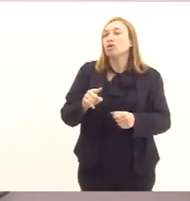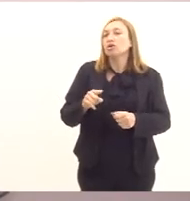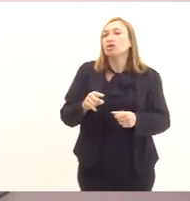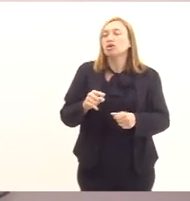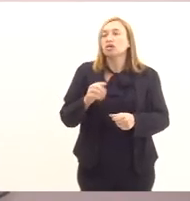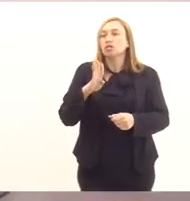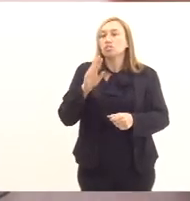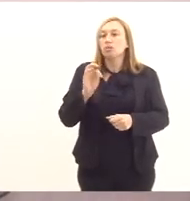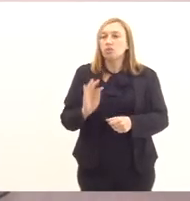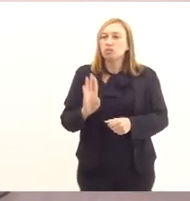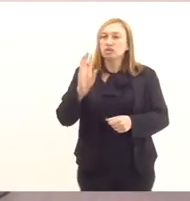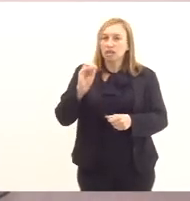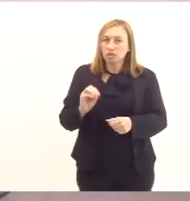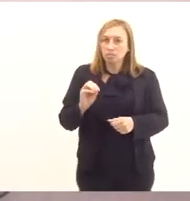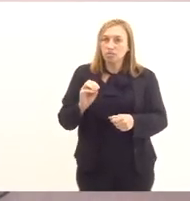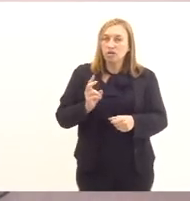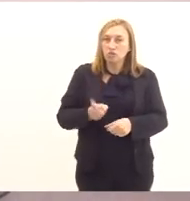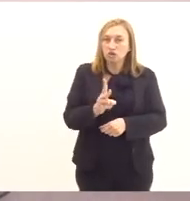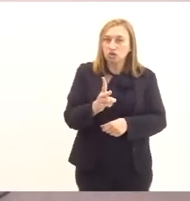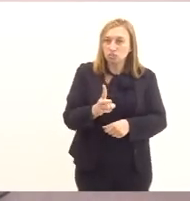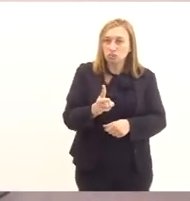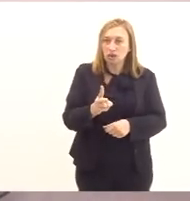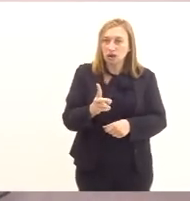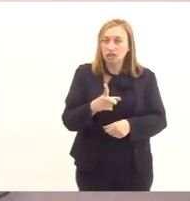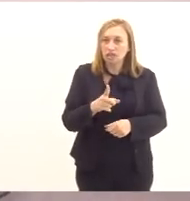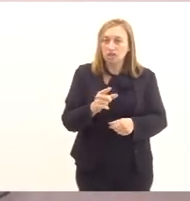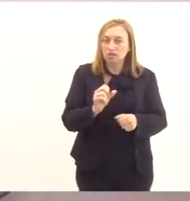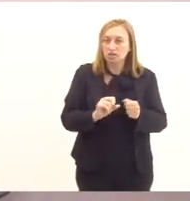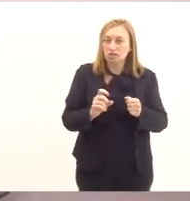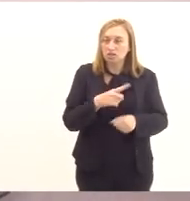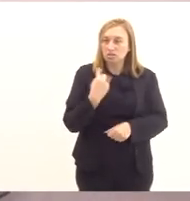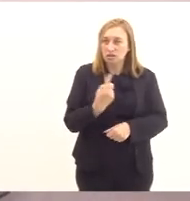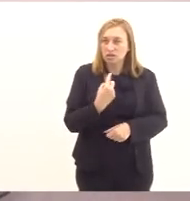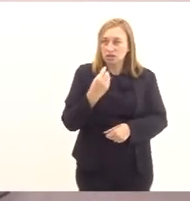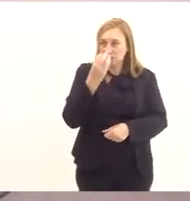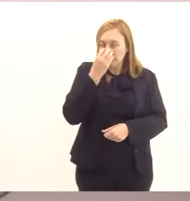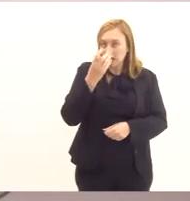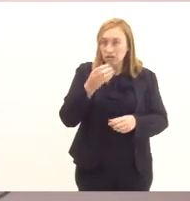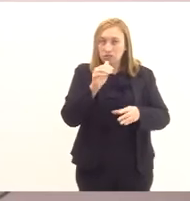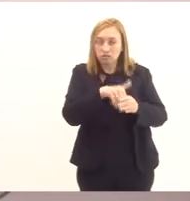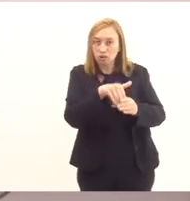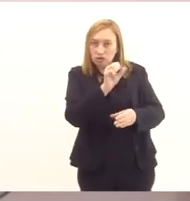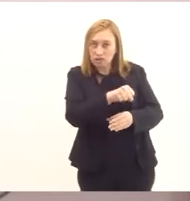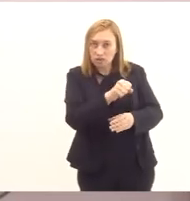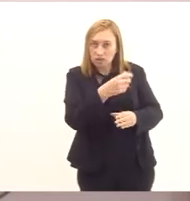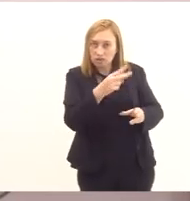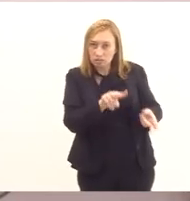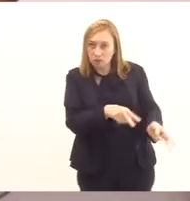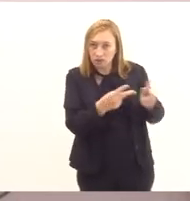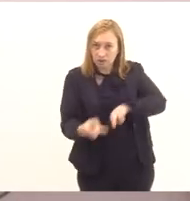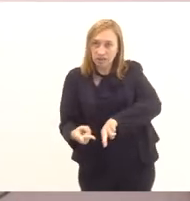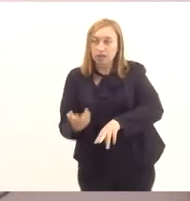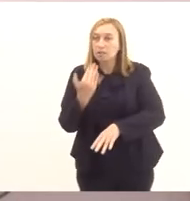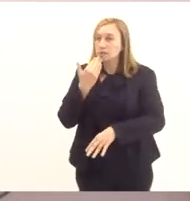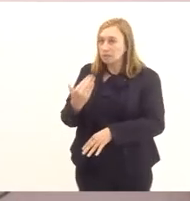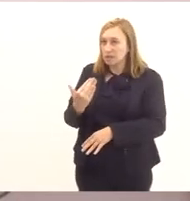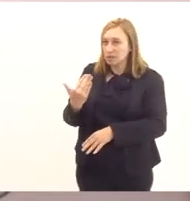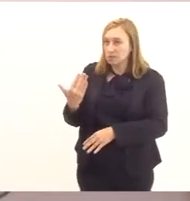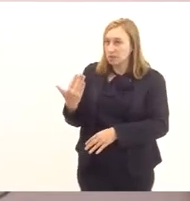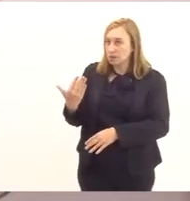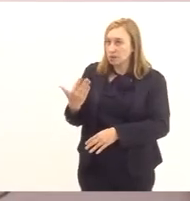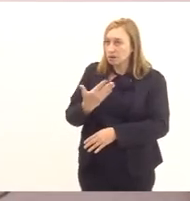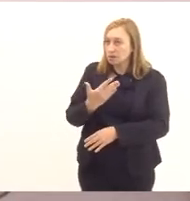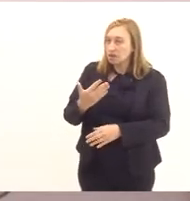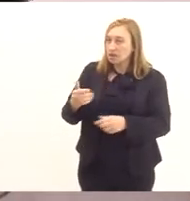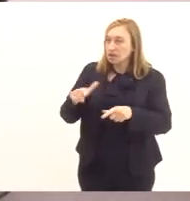tempo para continuar fazendo a mesma coisa que a gente Eu voto favorável encaminhamento de paciência e Peço aos